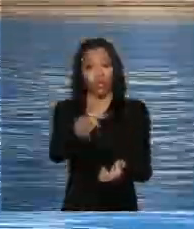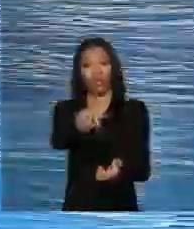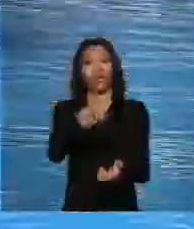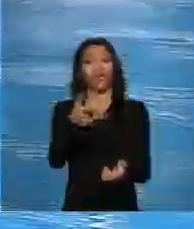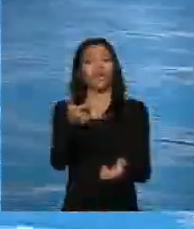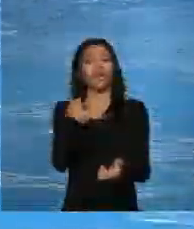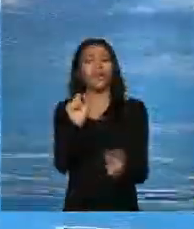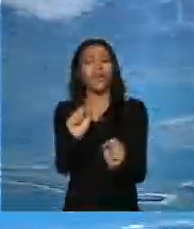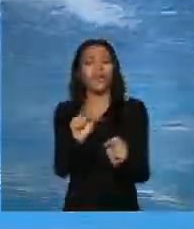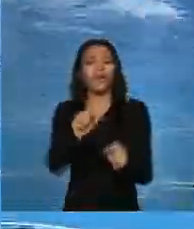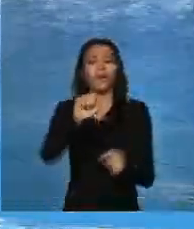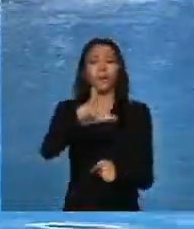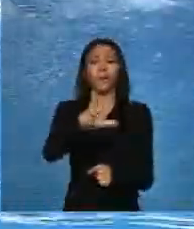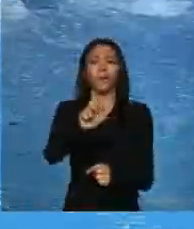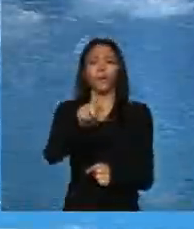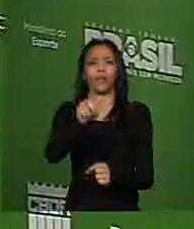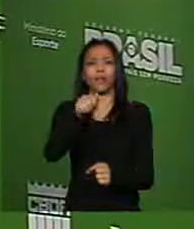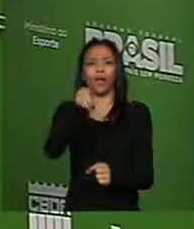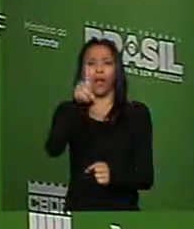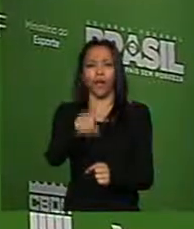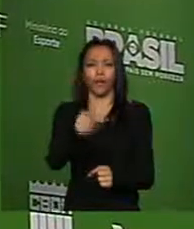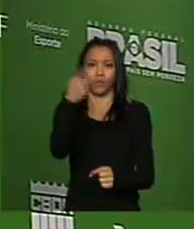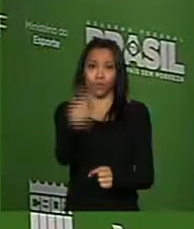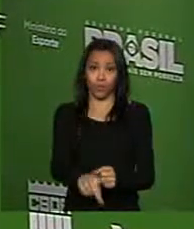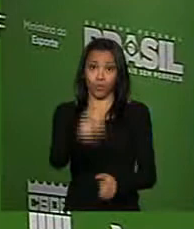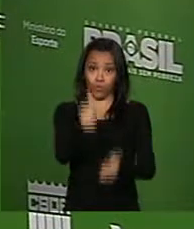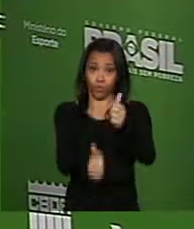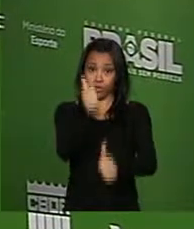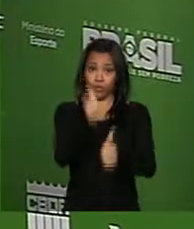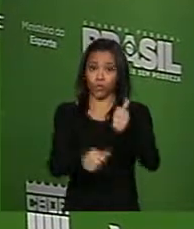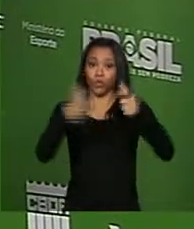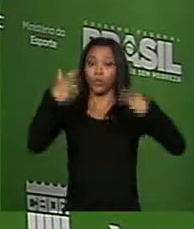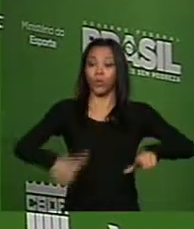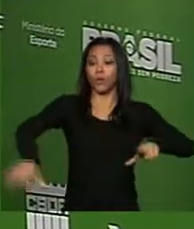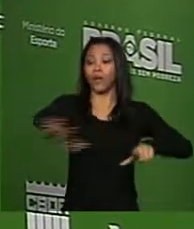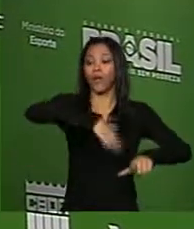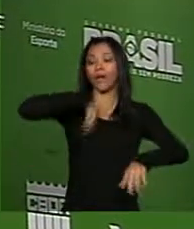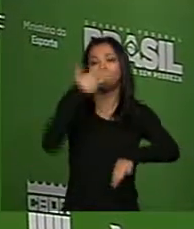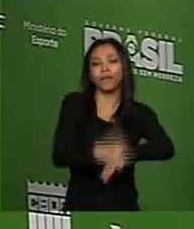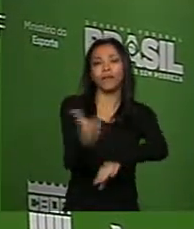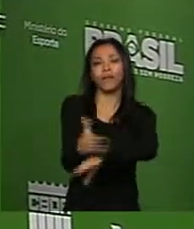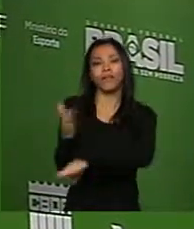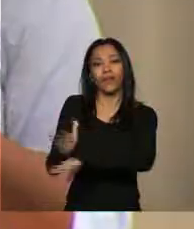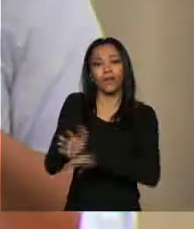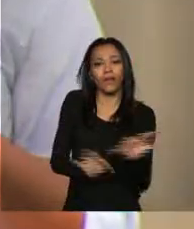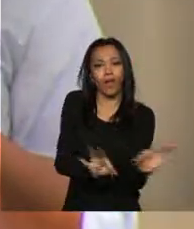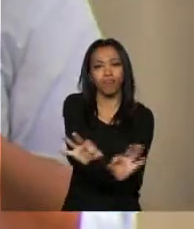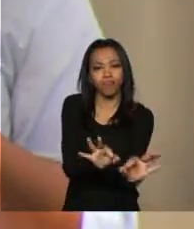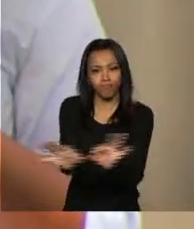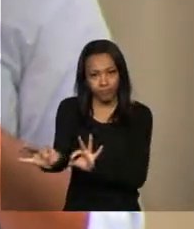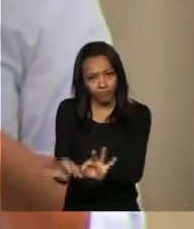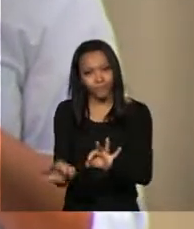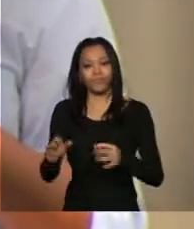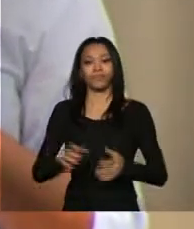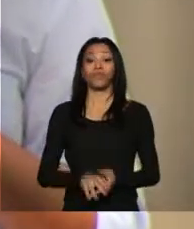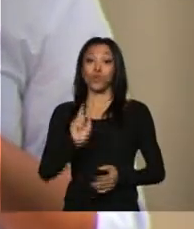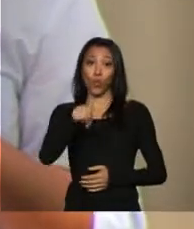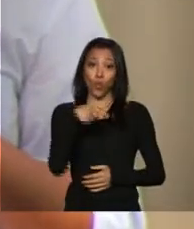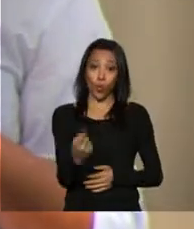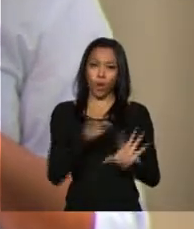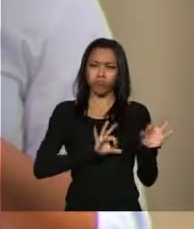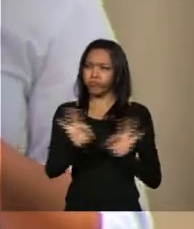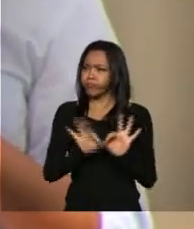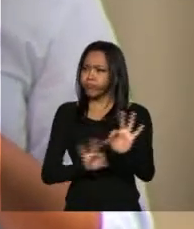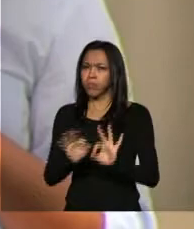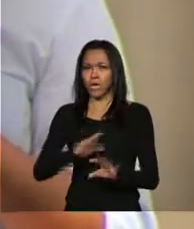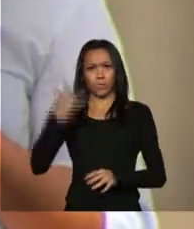um legado para o esporte brasileiro. Instalações de treinamento estão em operação. Uma das estruturas para treinamento